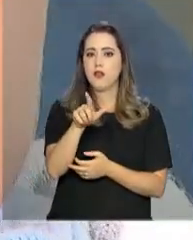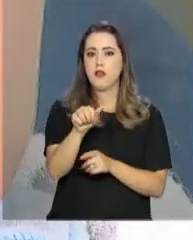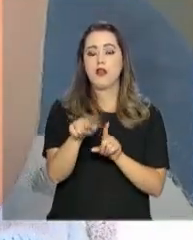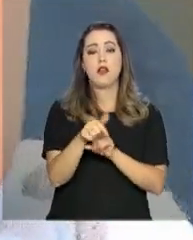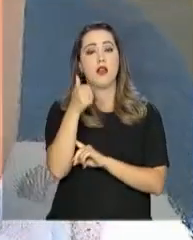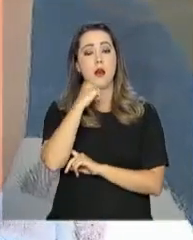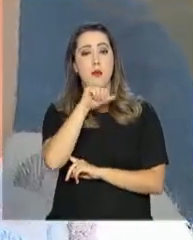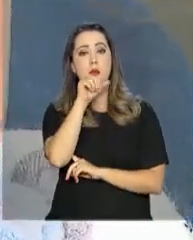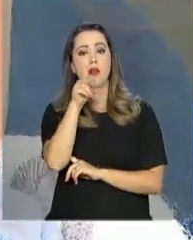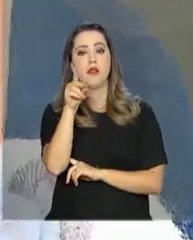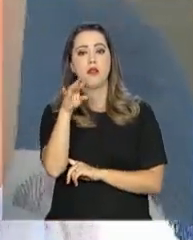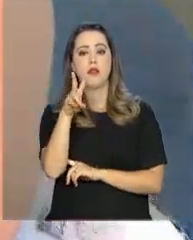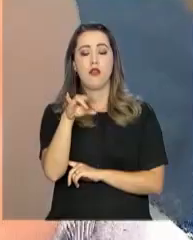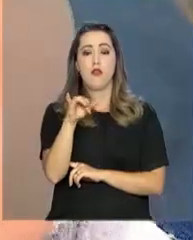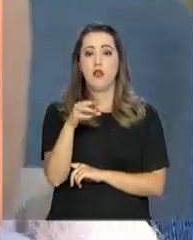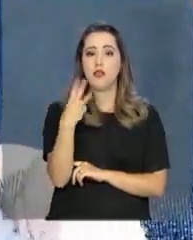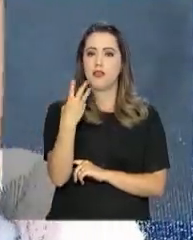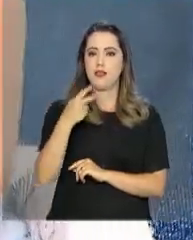3 meses.